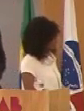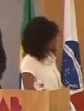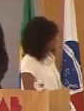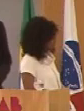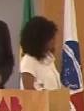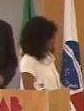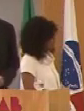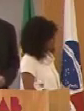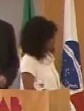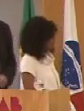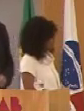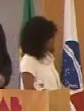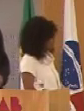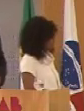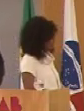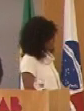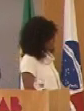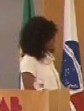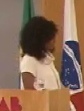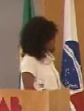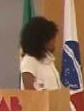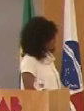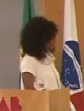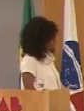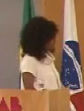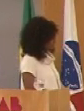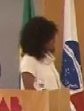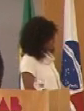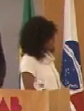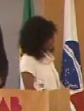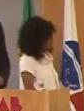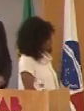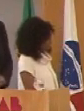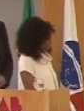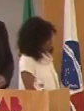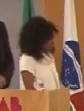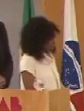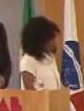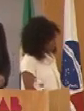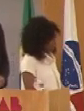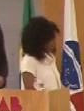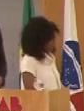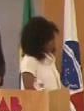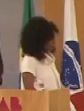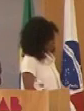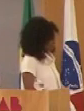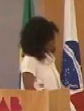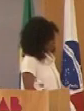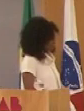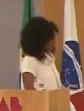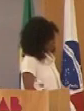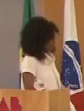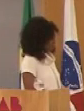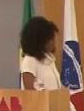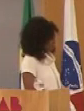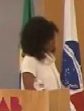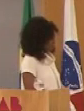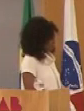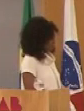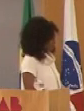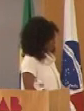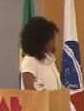Brasil, que é pensada na Constituição, ela pode conviver com esse tipo de discurso? Mas do discurso se